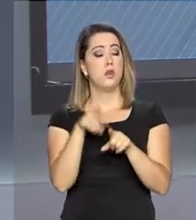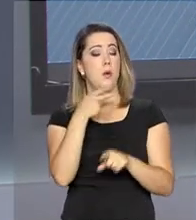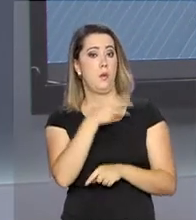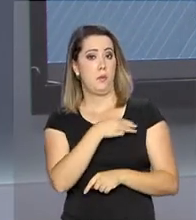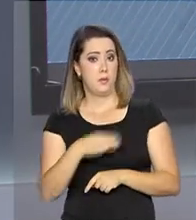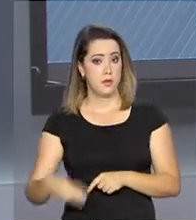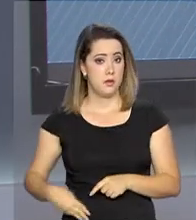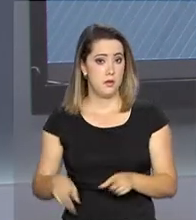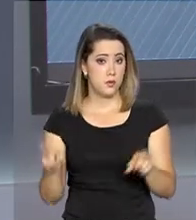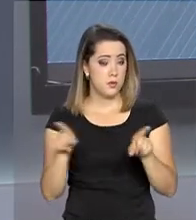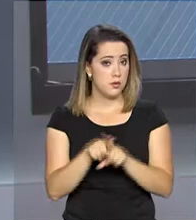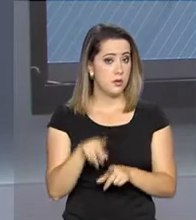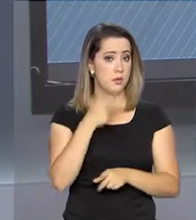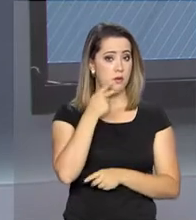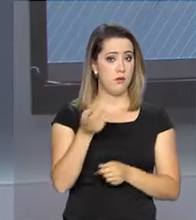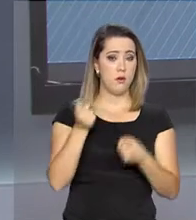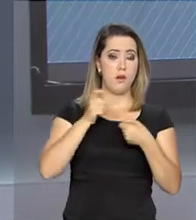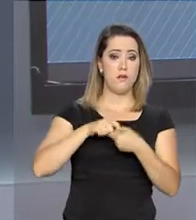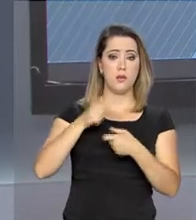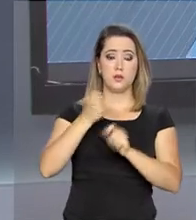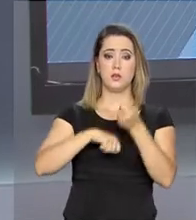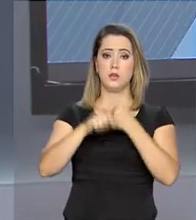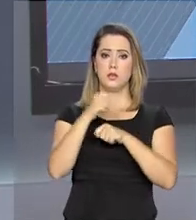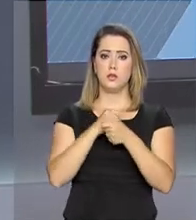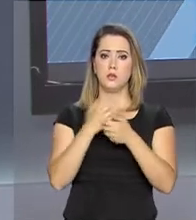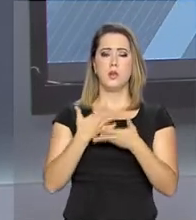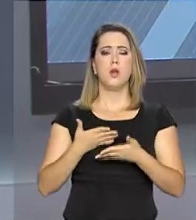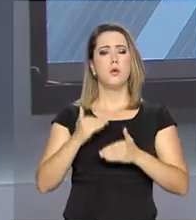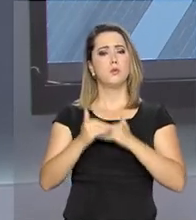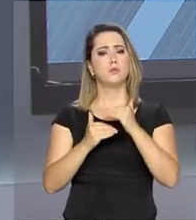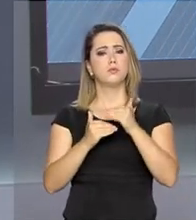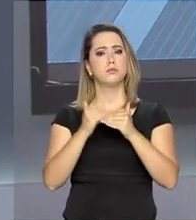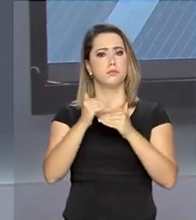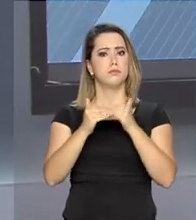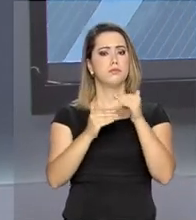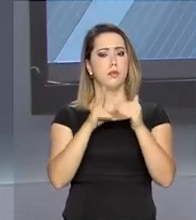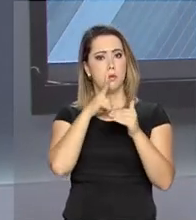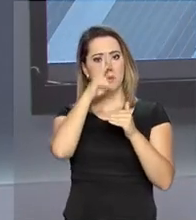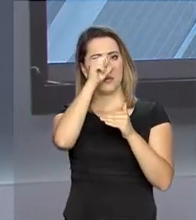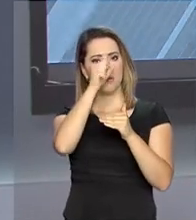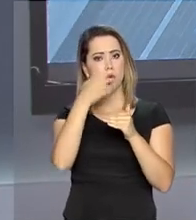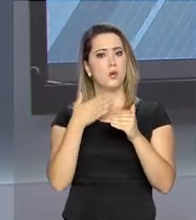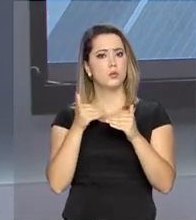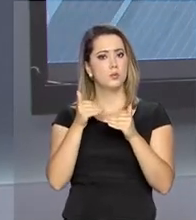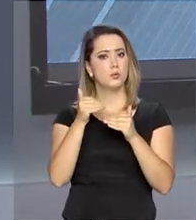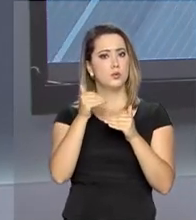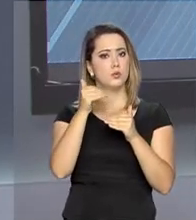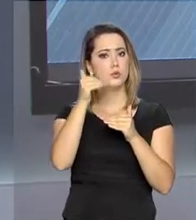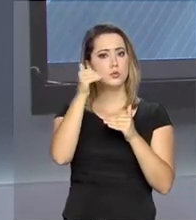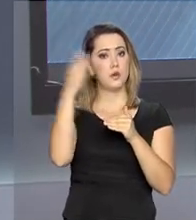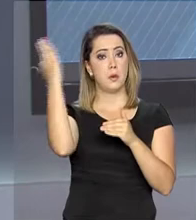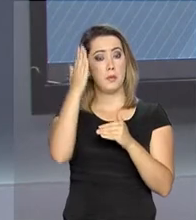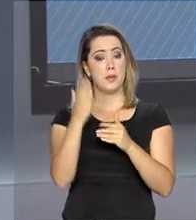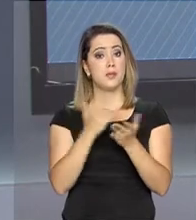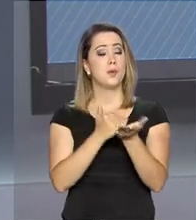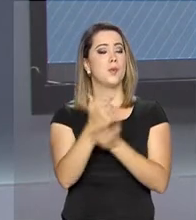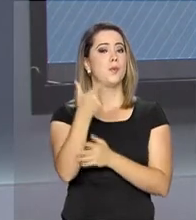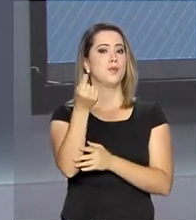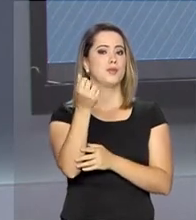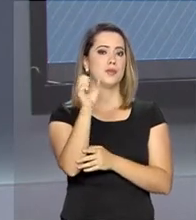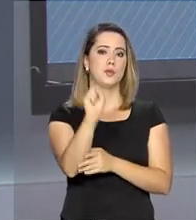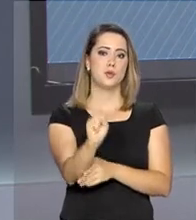meirelles a retomada de atividade econômica vai se fortalecer nos próximos meses e o brasil vai entrar em 2018